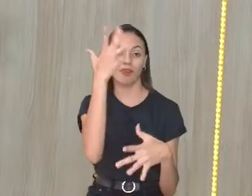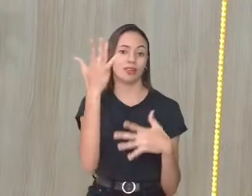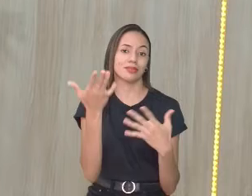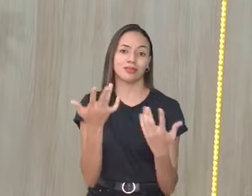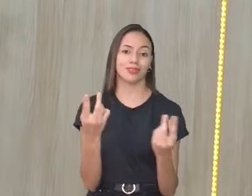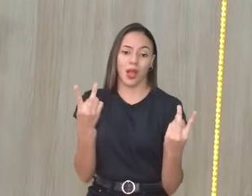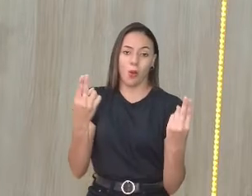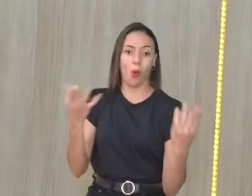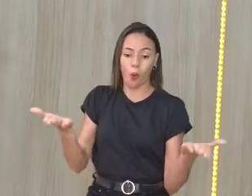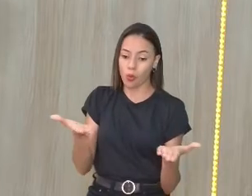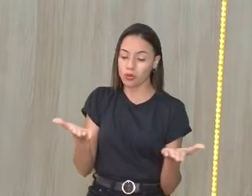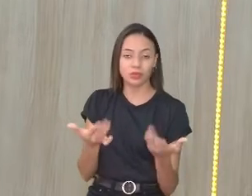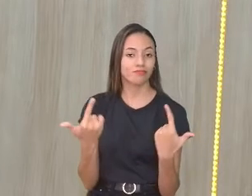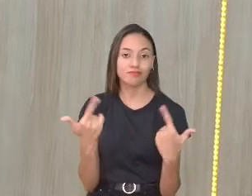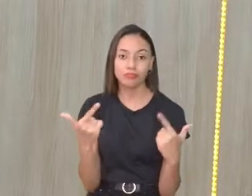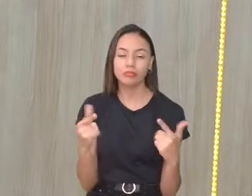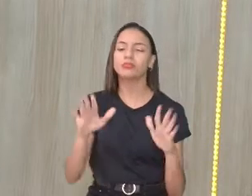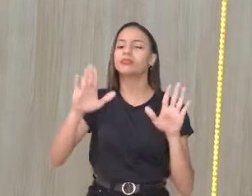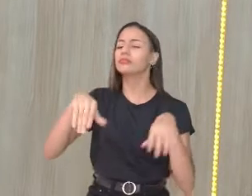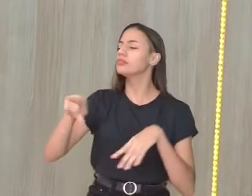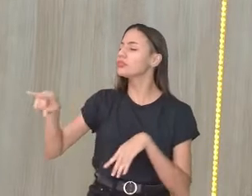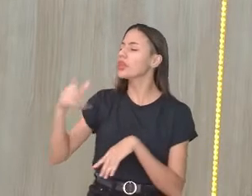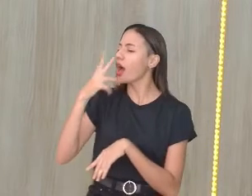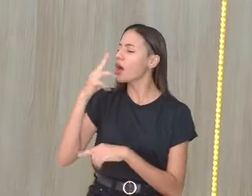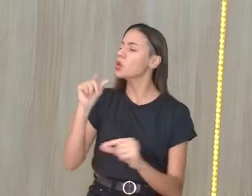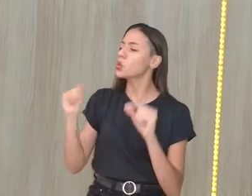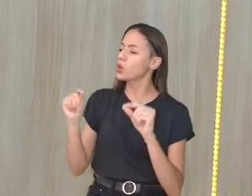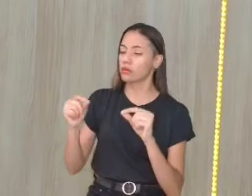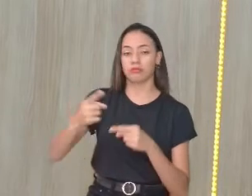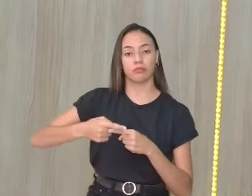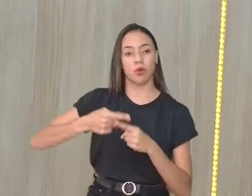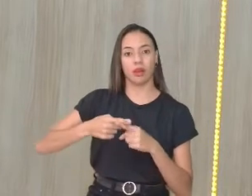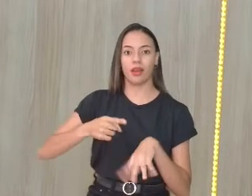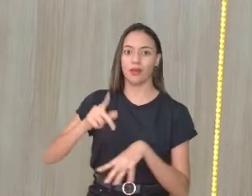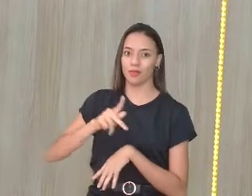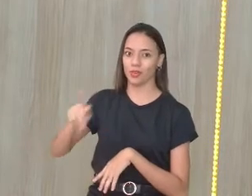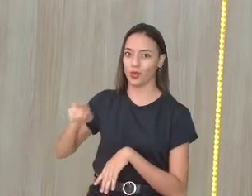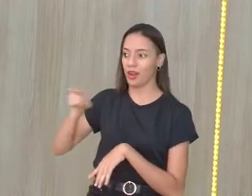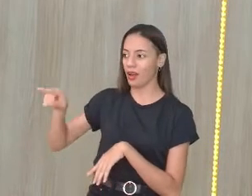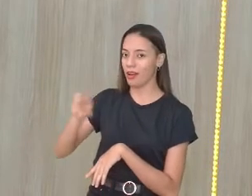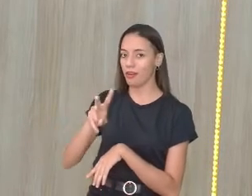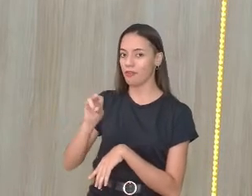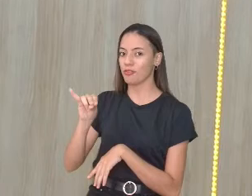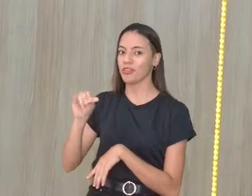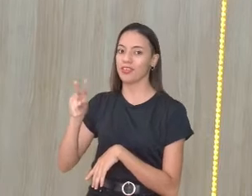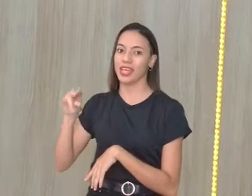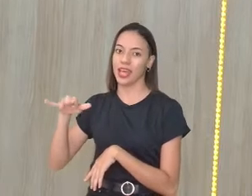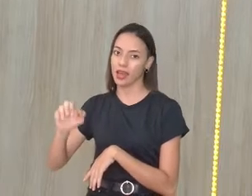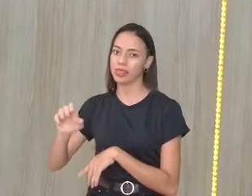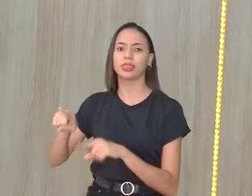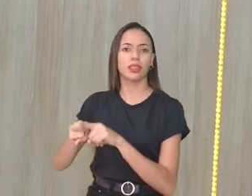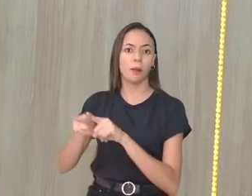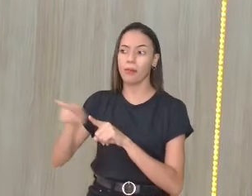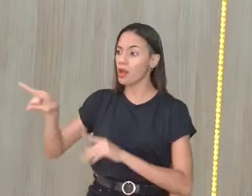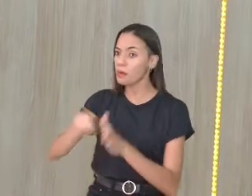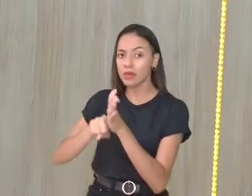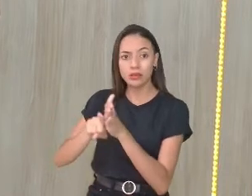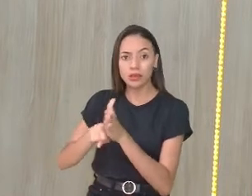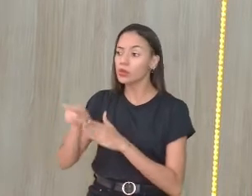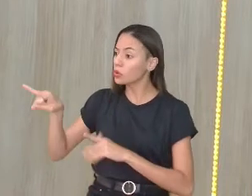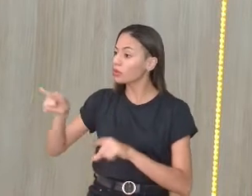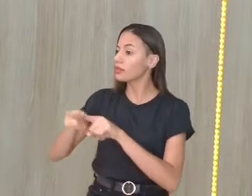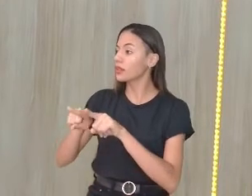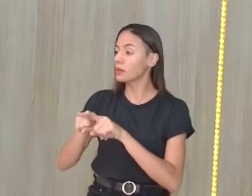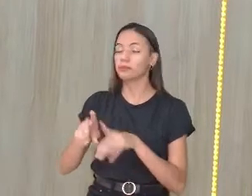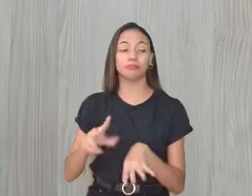gente tem hoje, né, professora? É. E aí, o que a senhora acha disso? Porque a professora Viviane também é uma pesquisadora, viu? É isso aí. Eu acho que